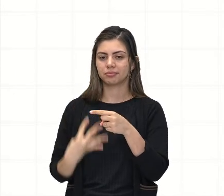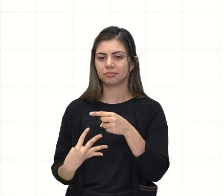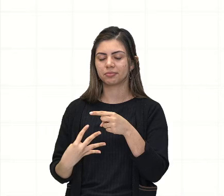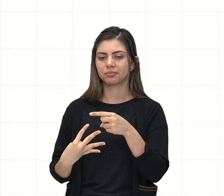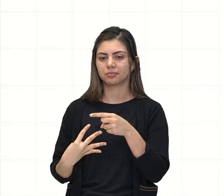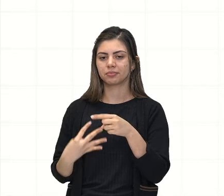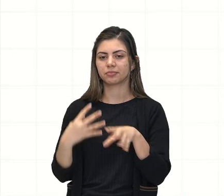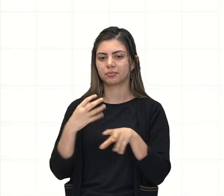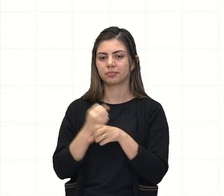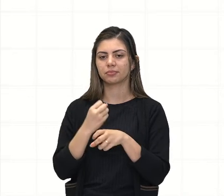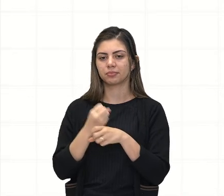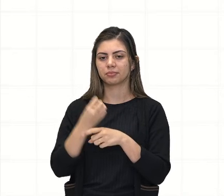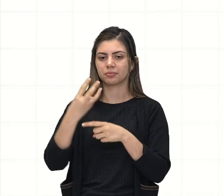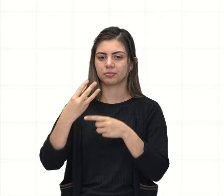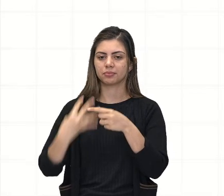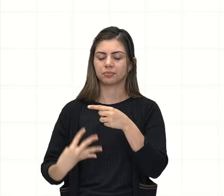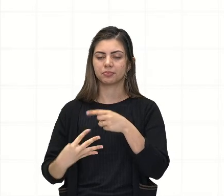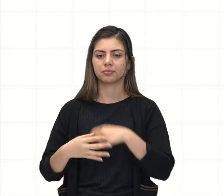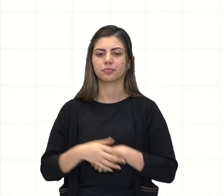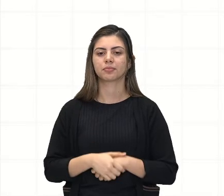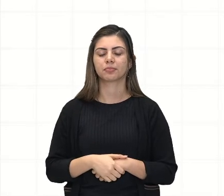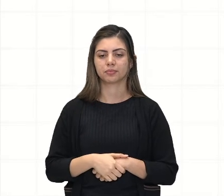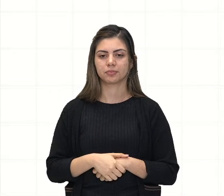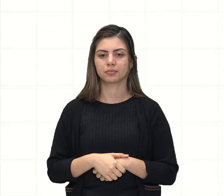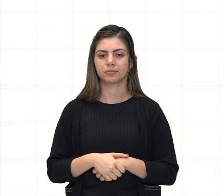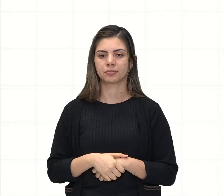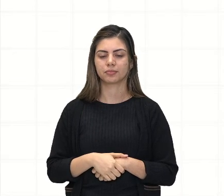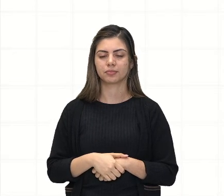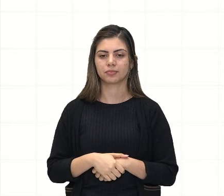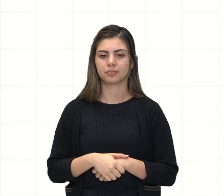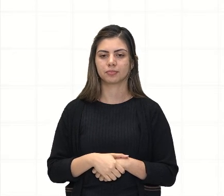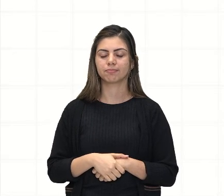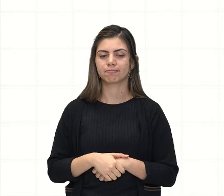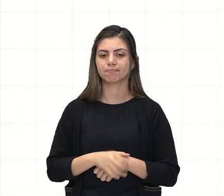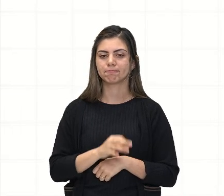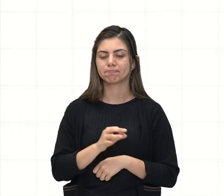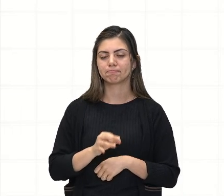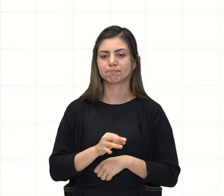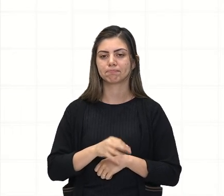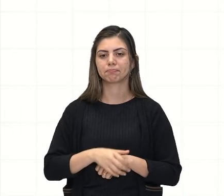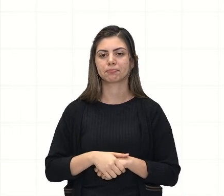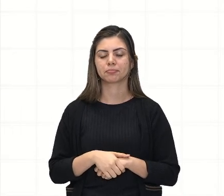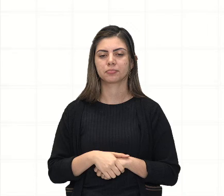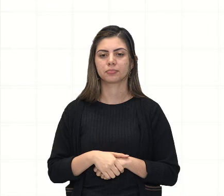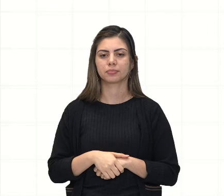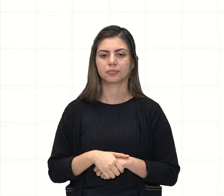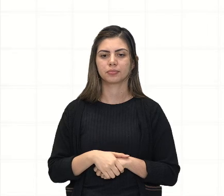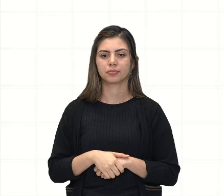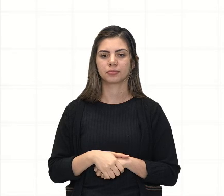quartos. Tá? De volta. Muito bem.